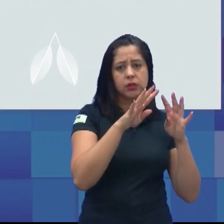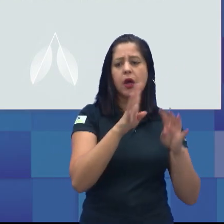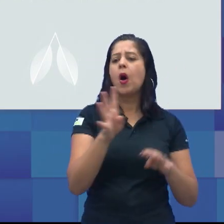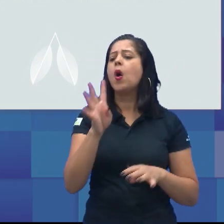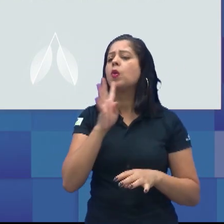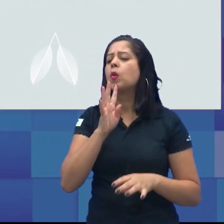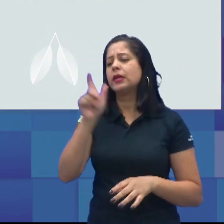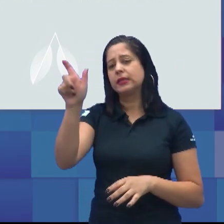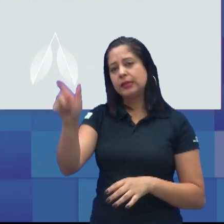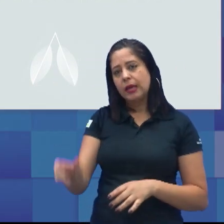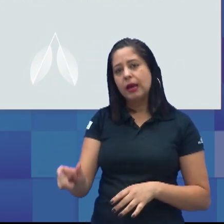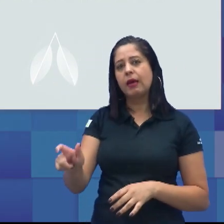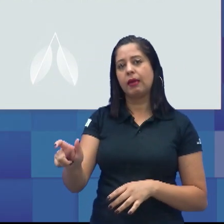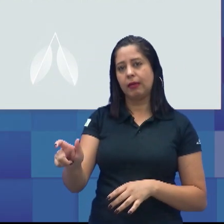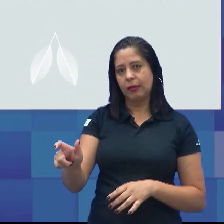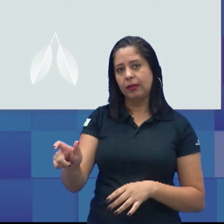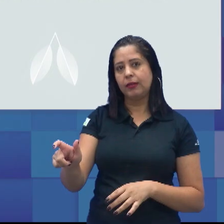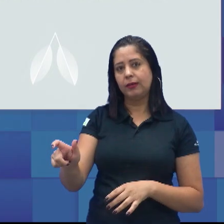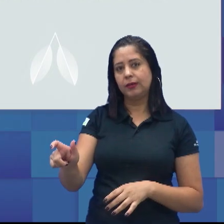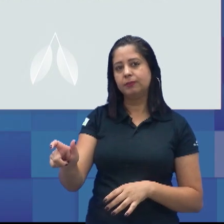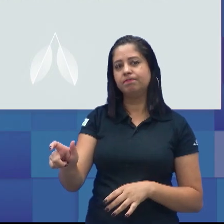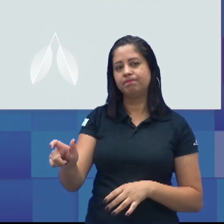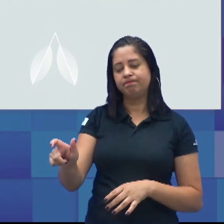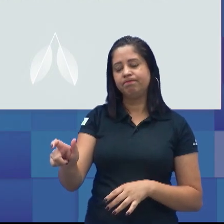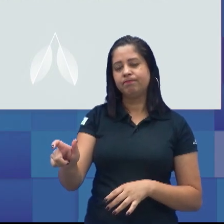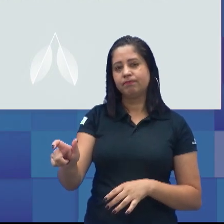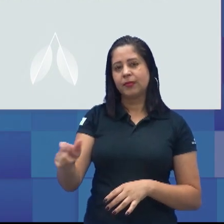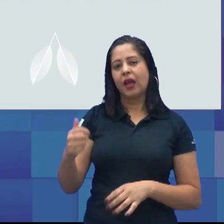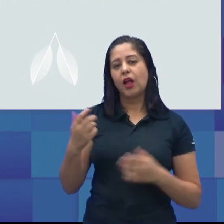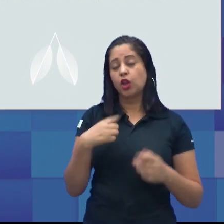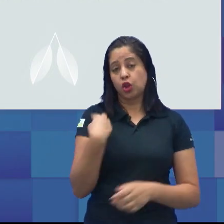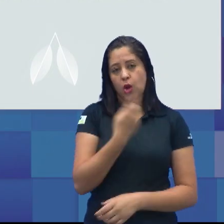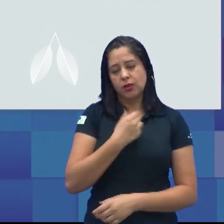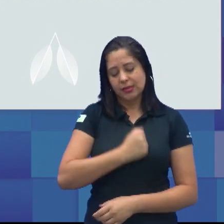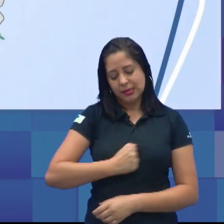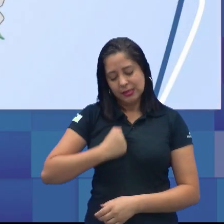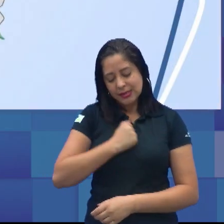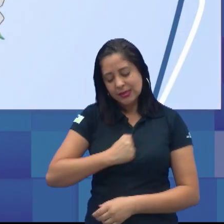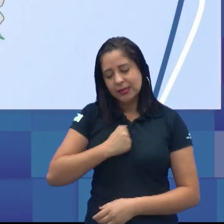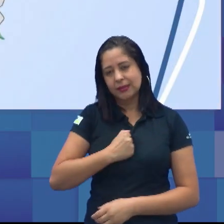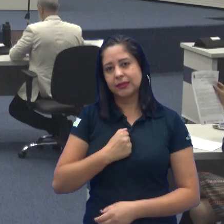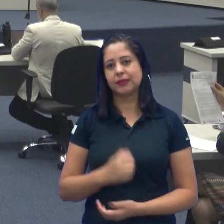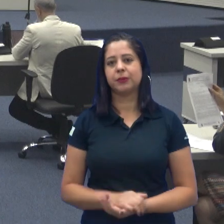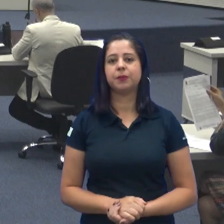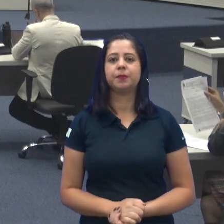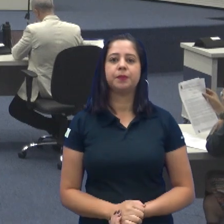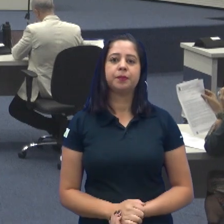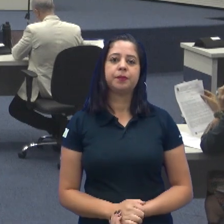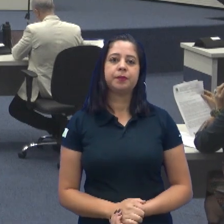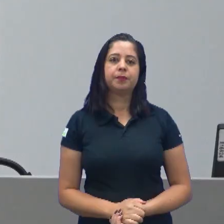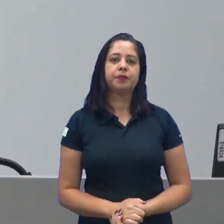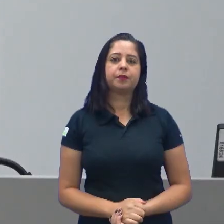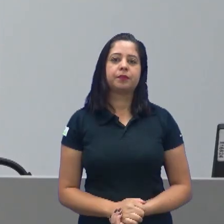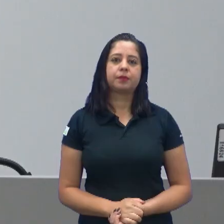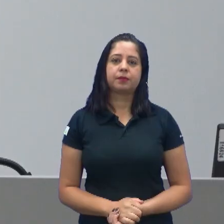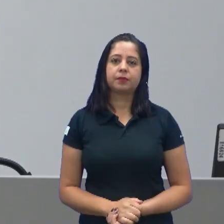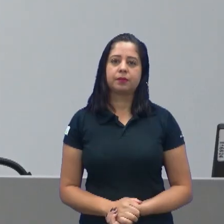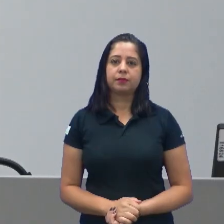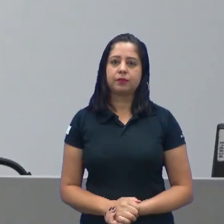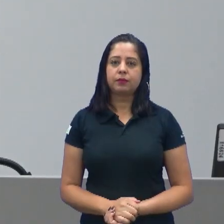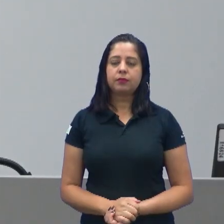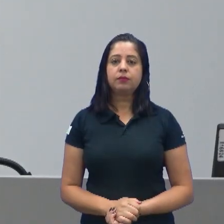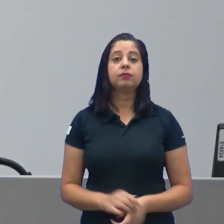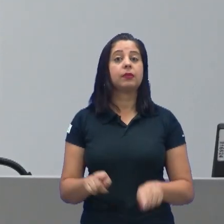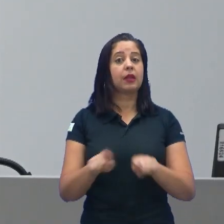ímpar, cumpriu a sua missão e vai deixar muita saudade. Obrigado, presidente. Também quero registrar a